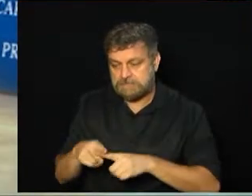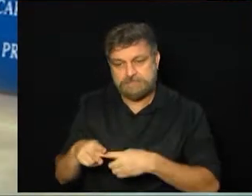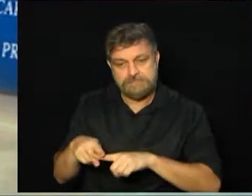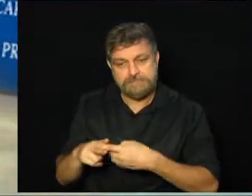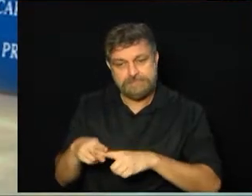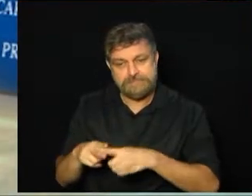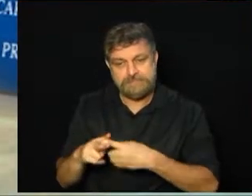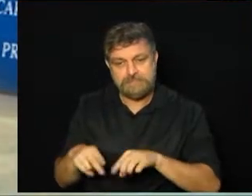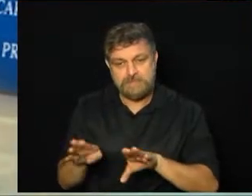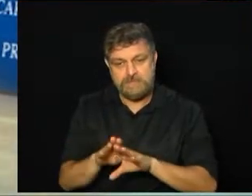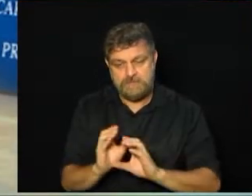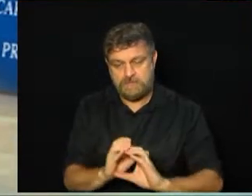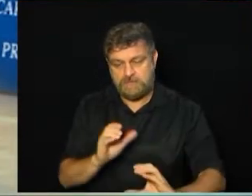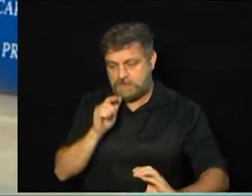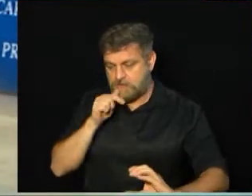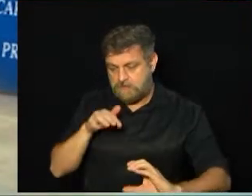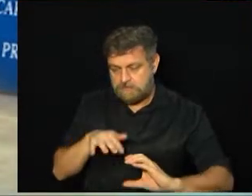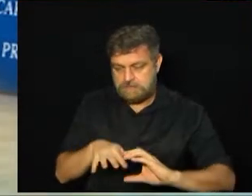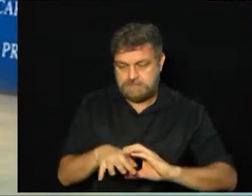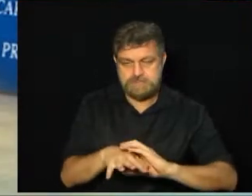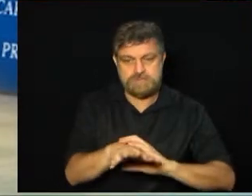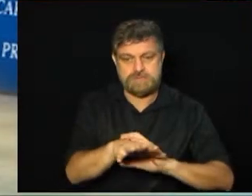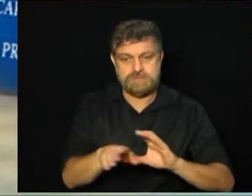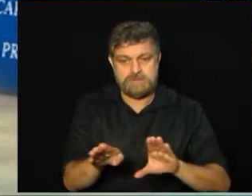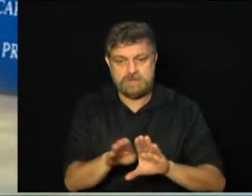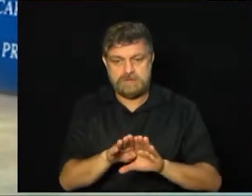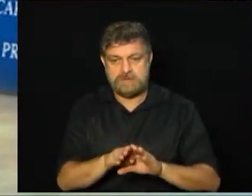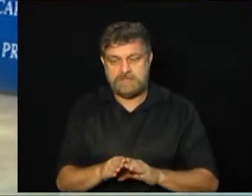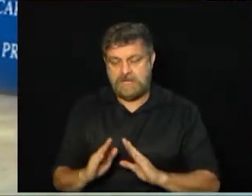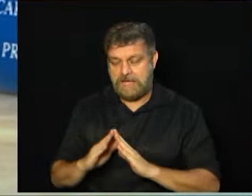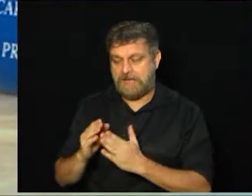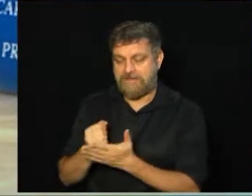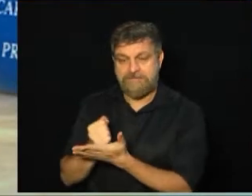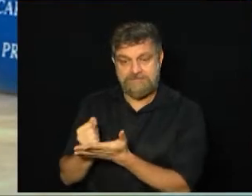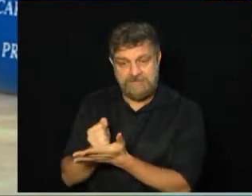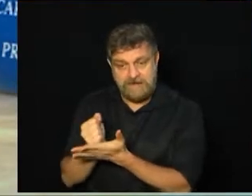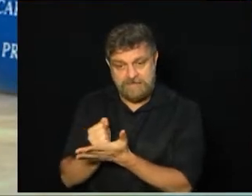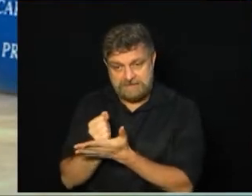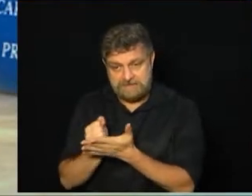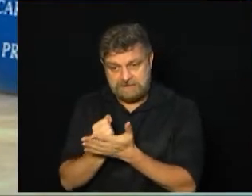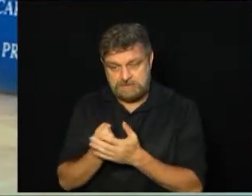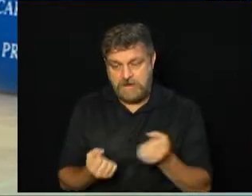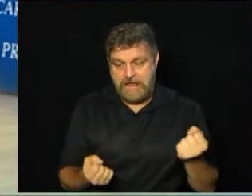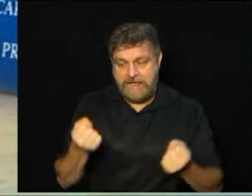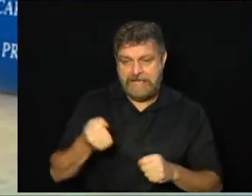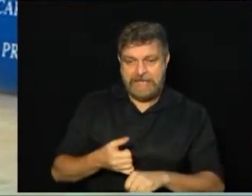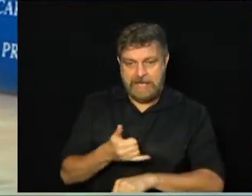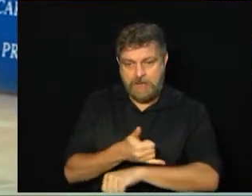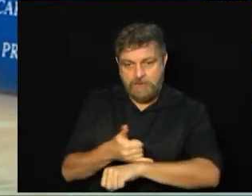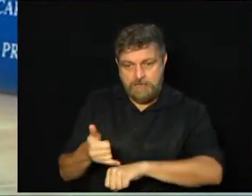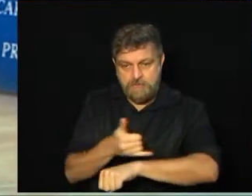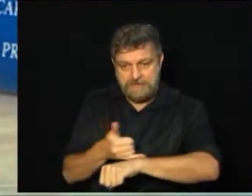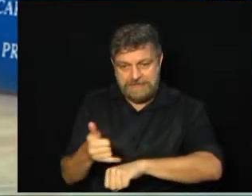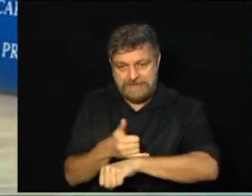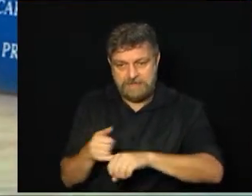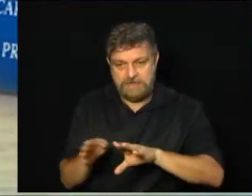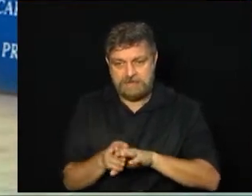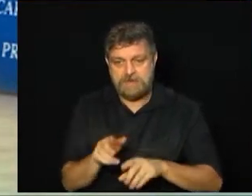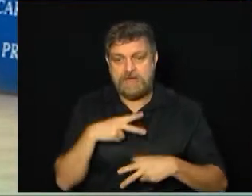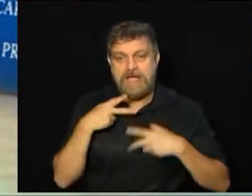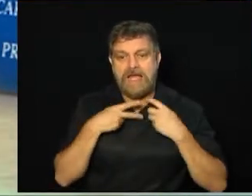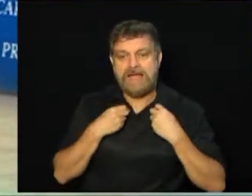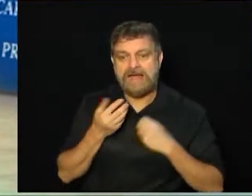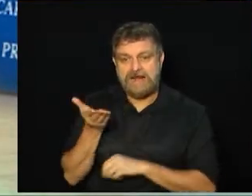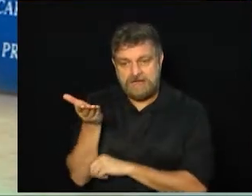instalações, encanador de manutenção, farmacêutico, funileiro de veículos, garçom, instalador